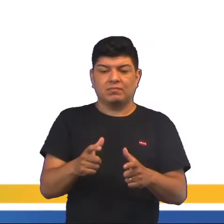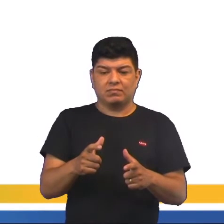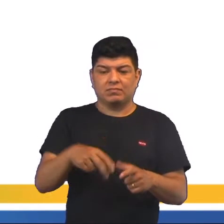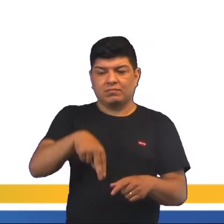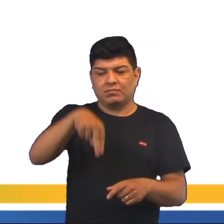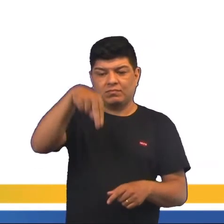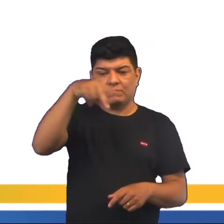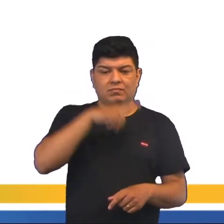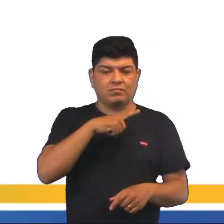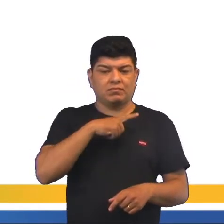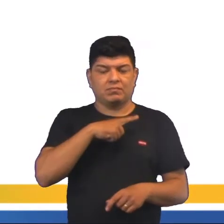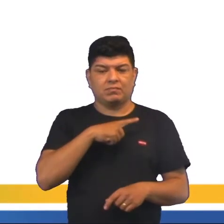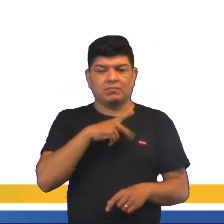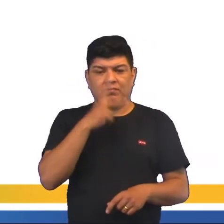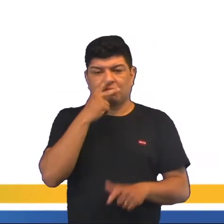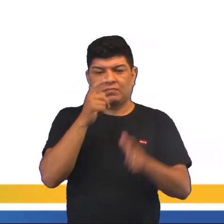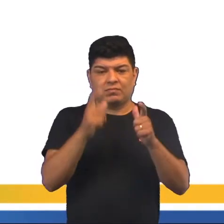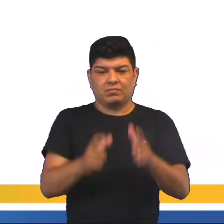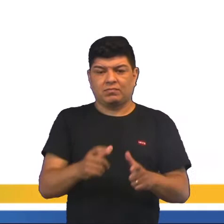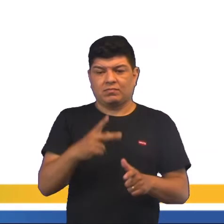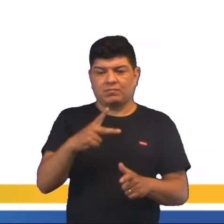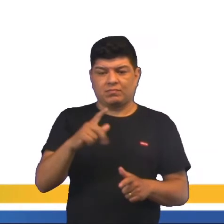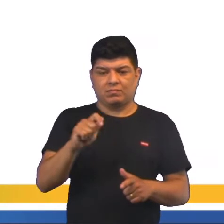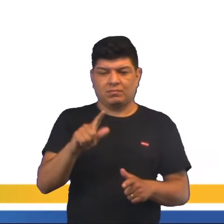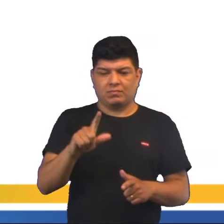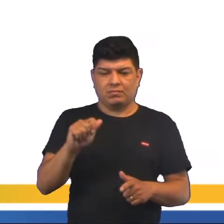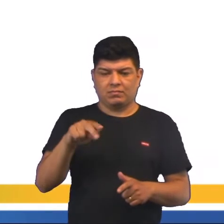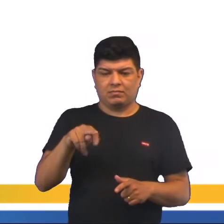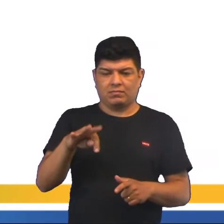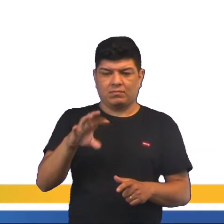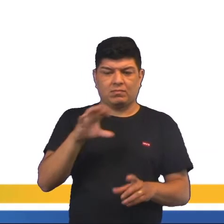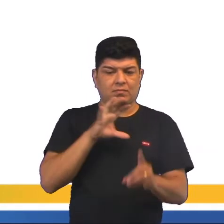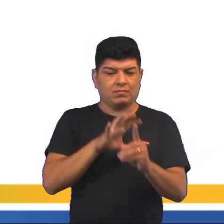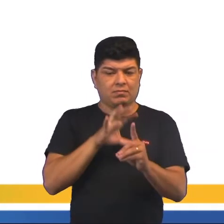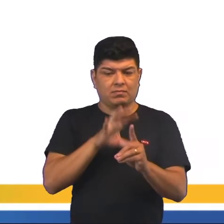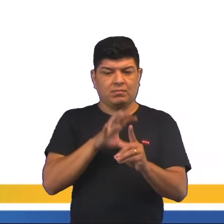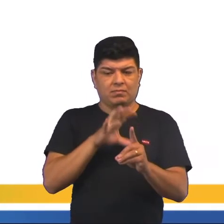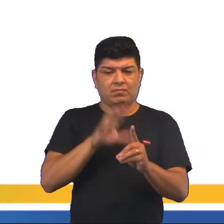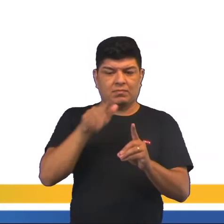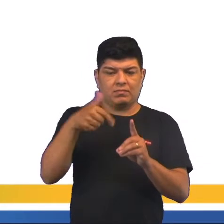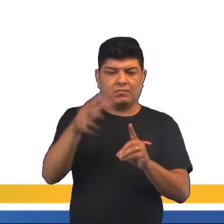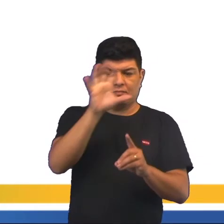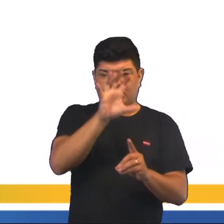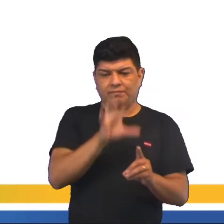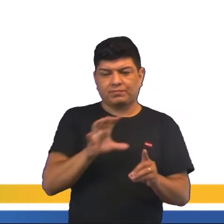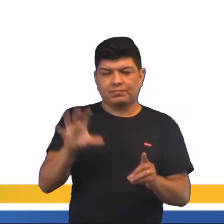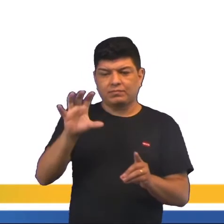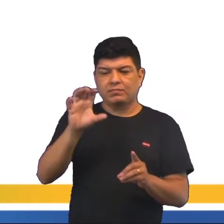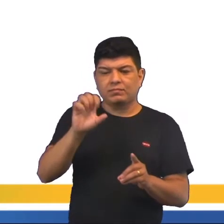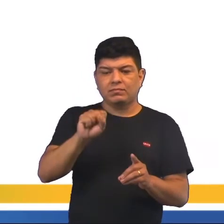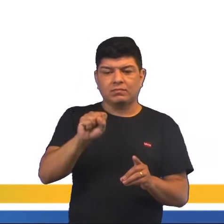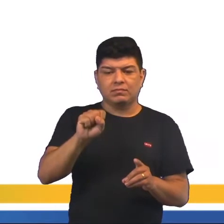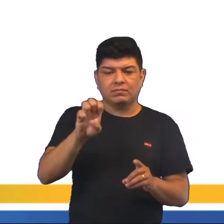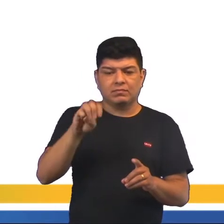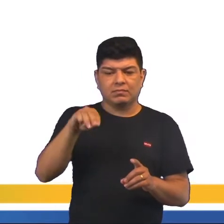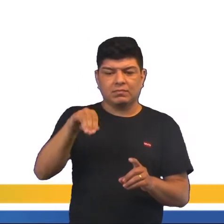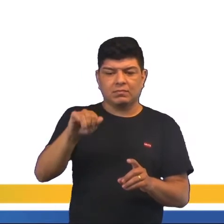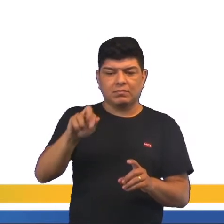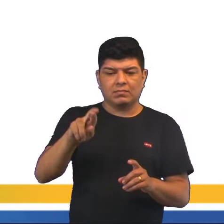sertaneja nordestina, área de planalto sob influência do clima semiárido. Olha esse detalhe, clima